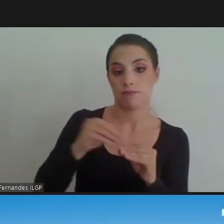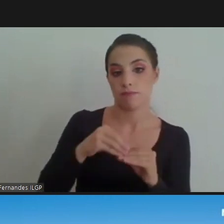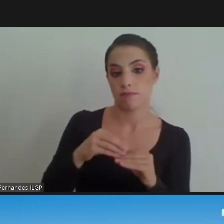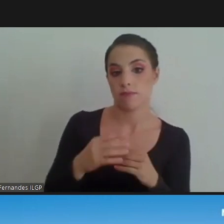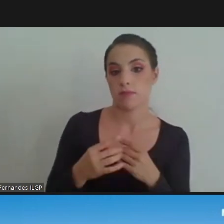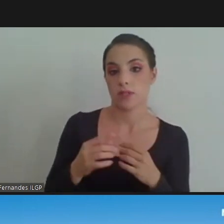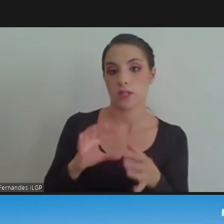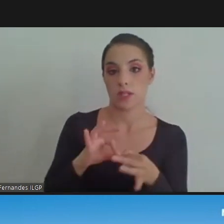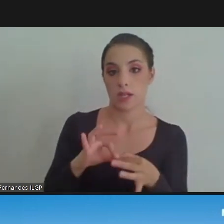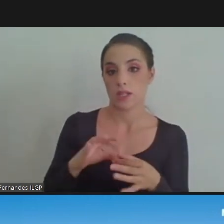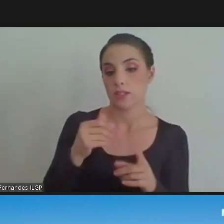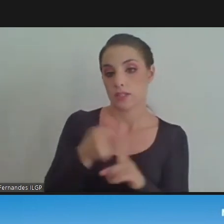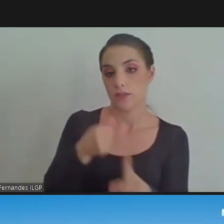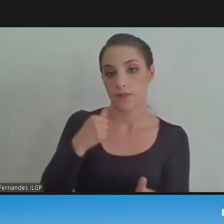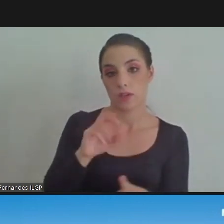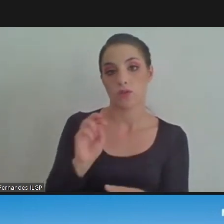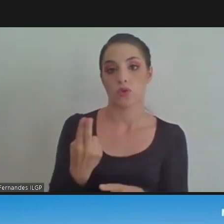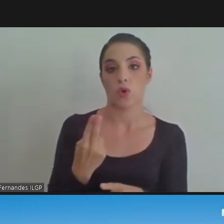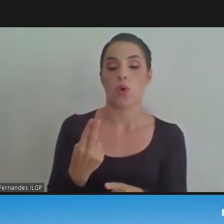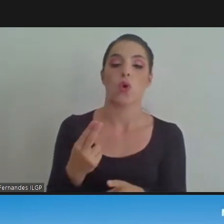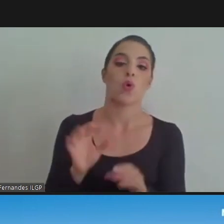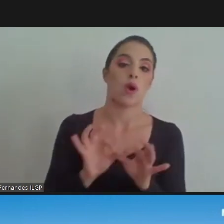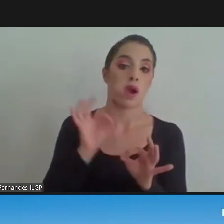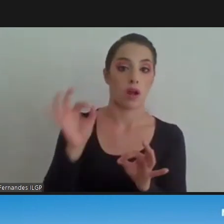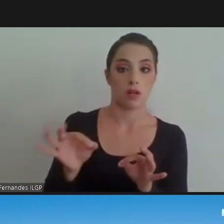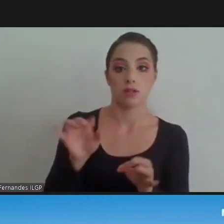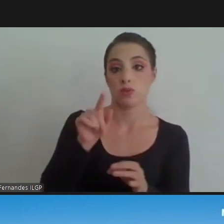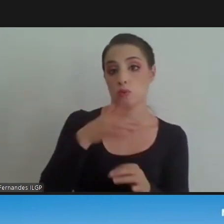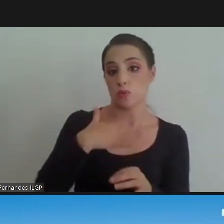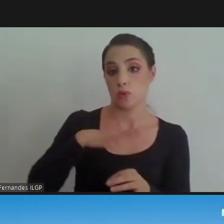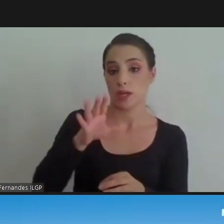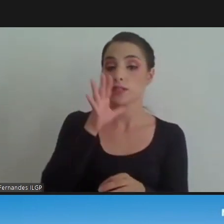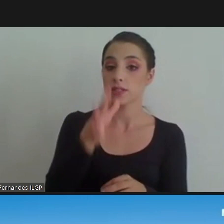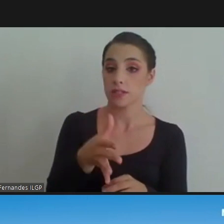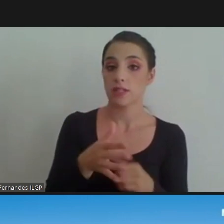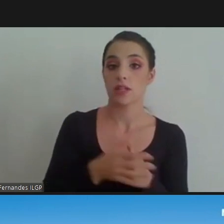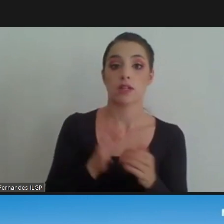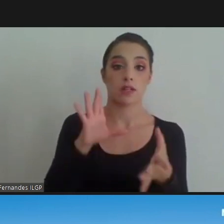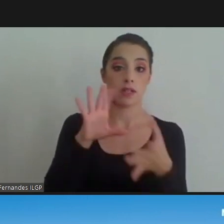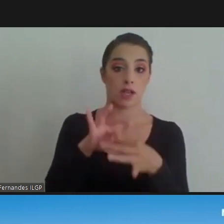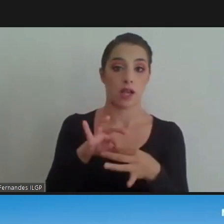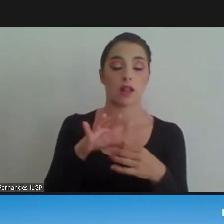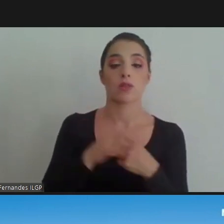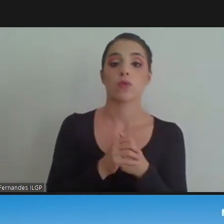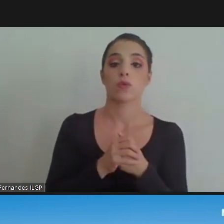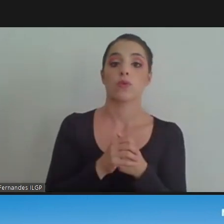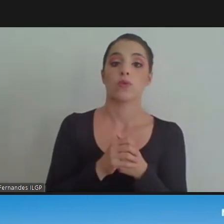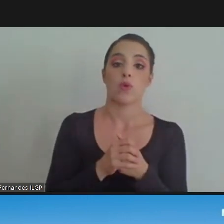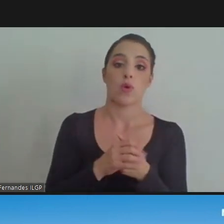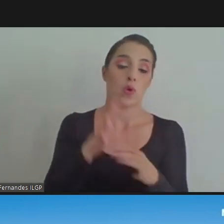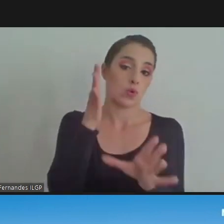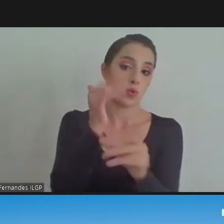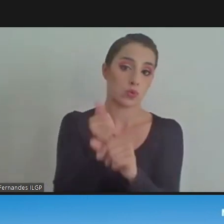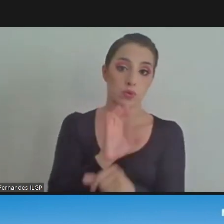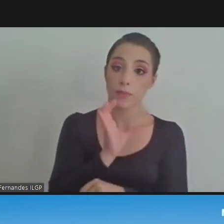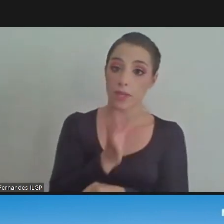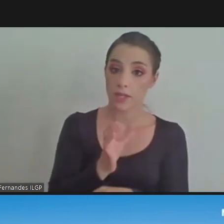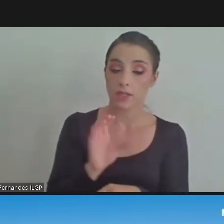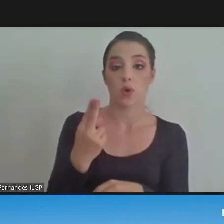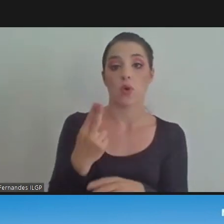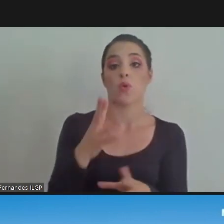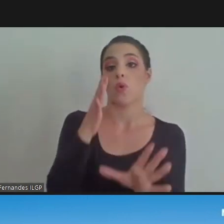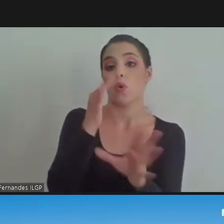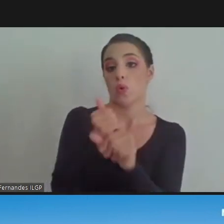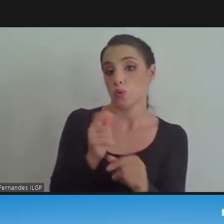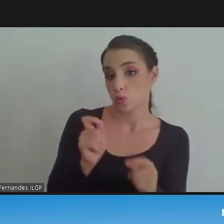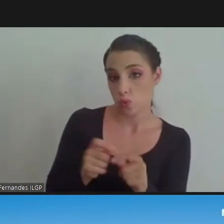em termos de desafios ou de recomendações que queira deixar para outros países ou outros